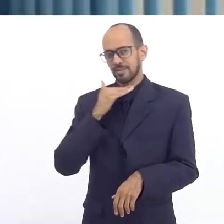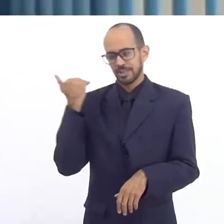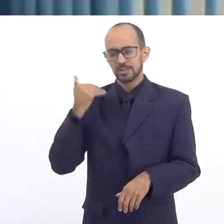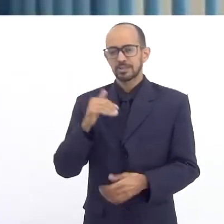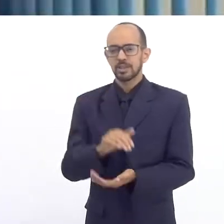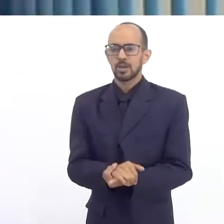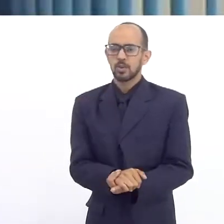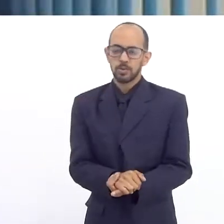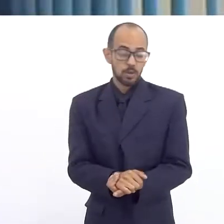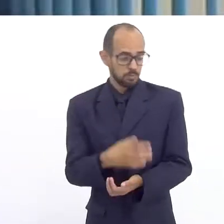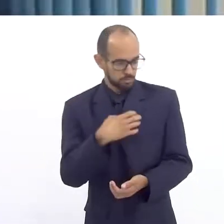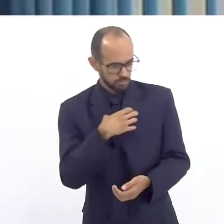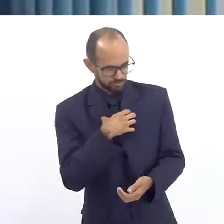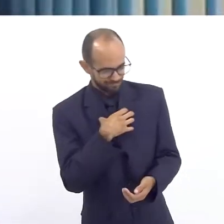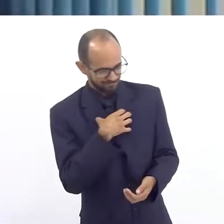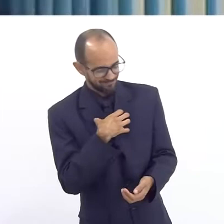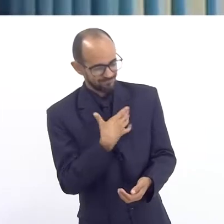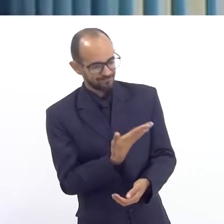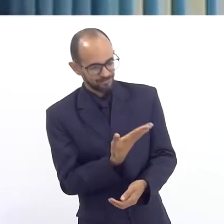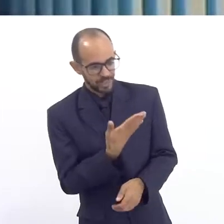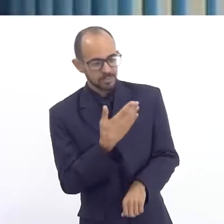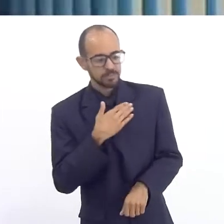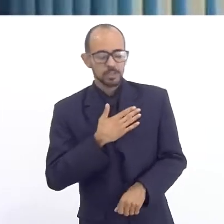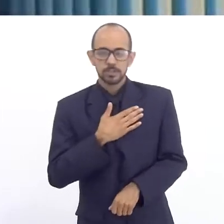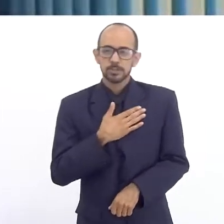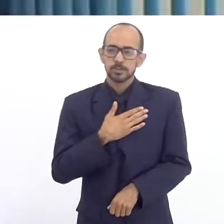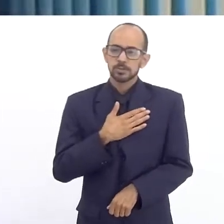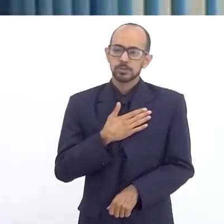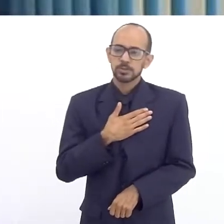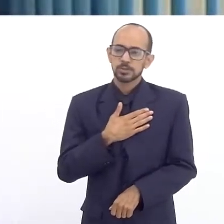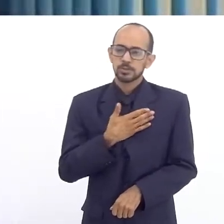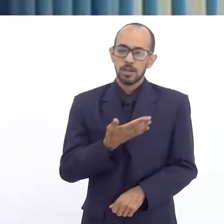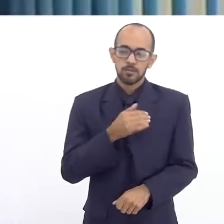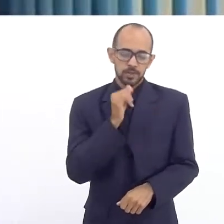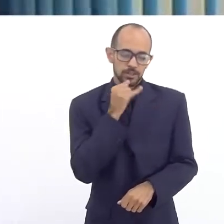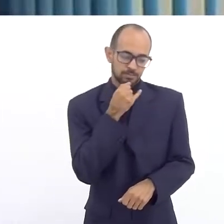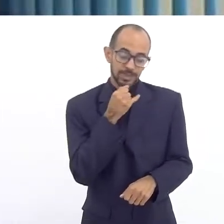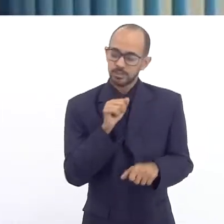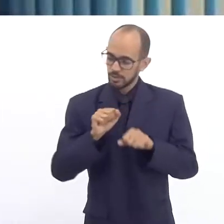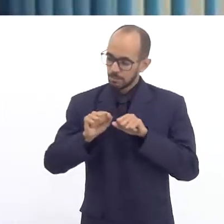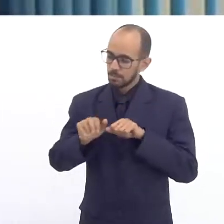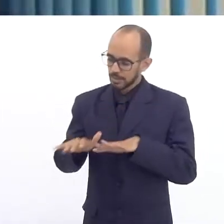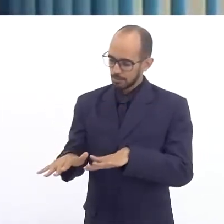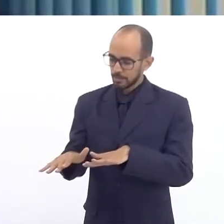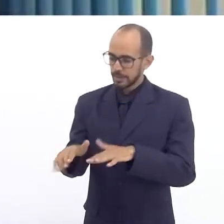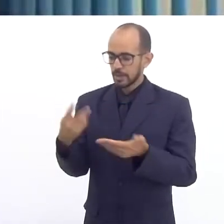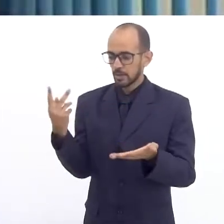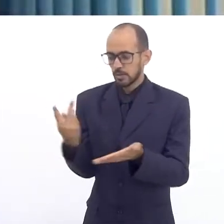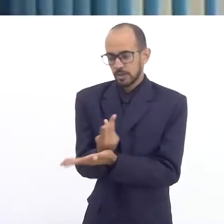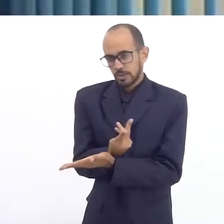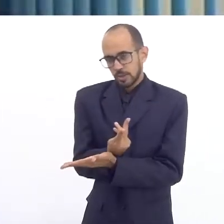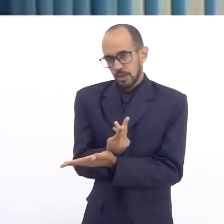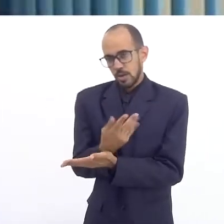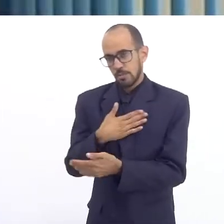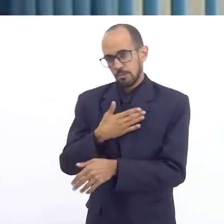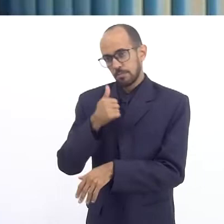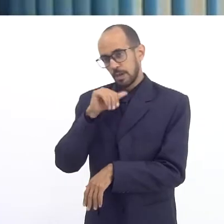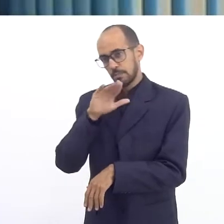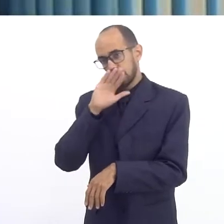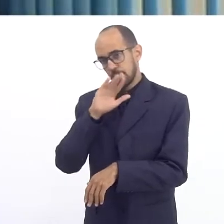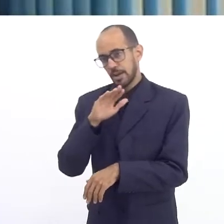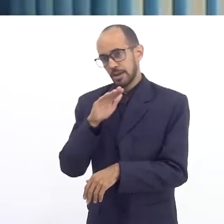agora, recentemente. Meus Ela viveu sentimentos. muitos anos e, infelizmente, agora na pandemia eu tive essa grande tristeza,